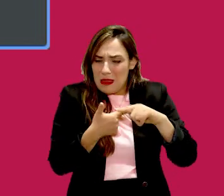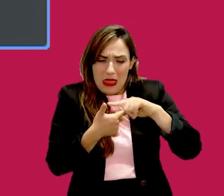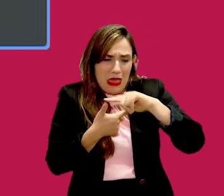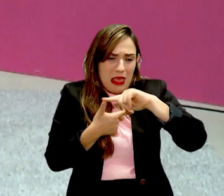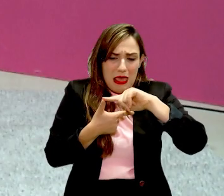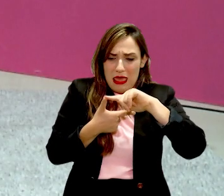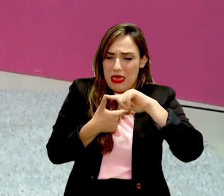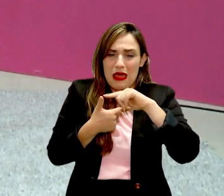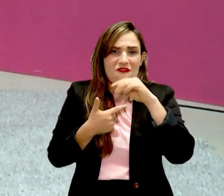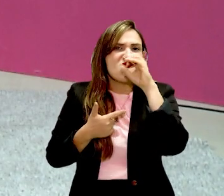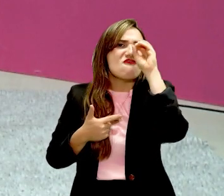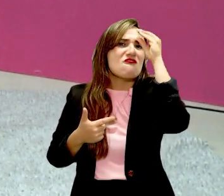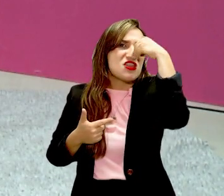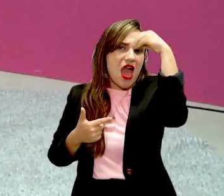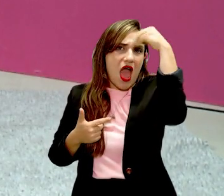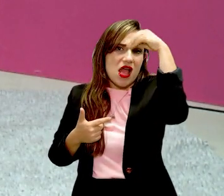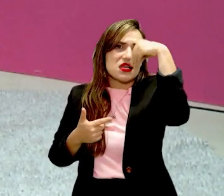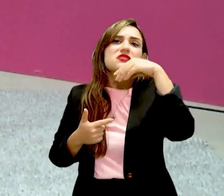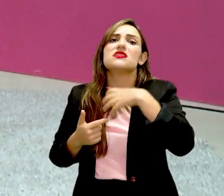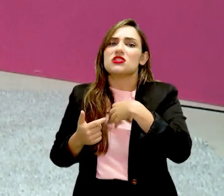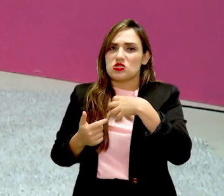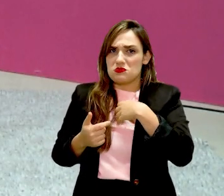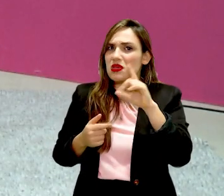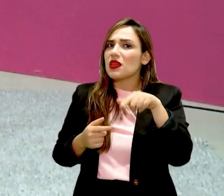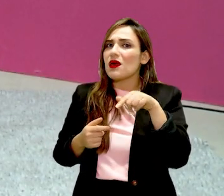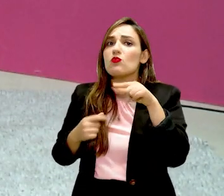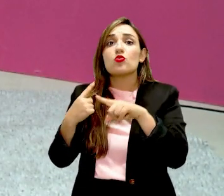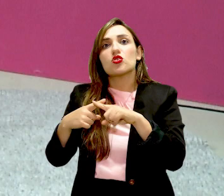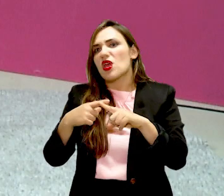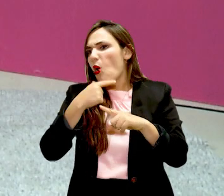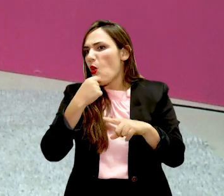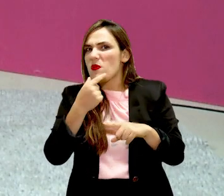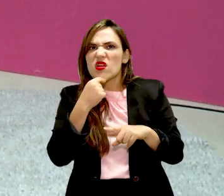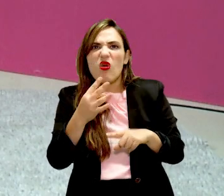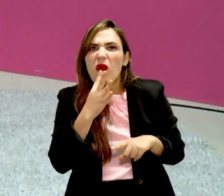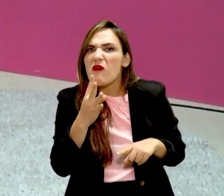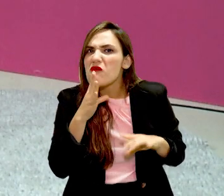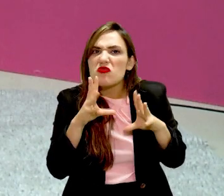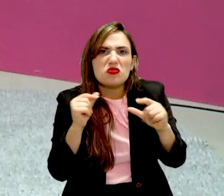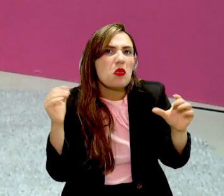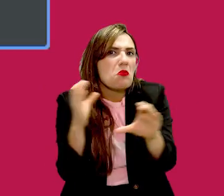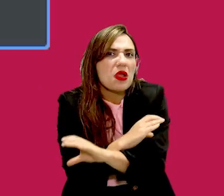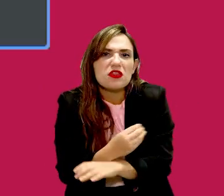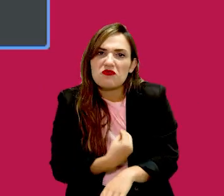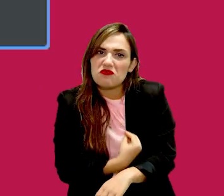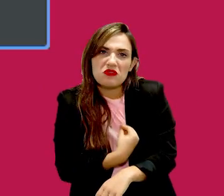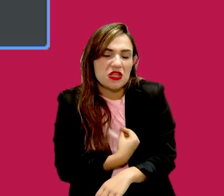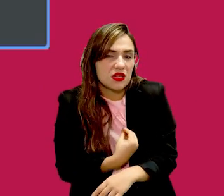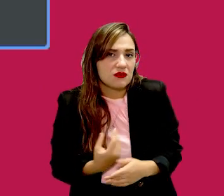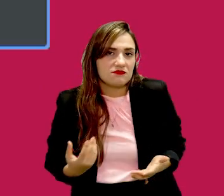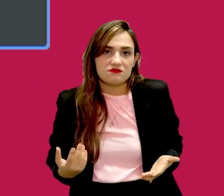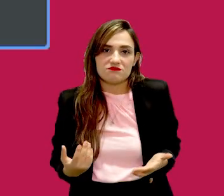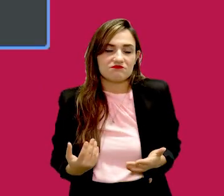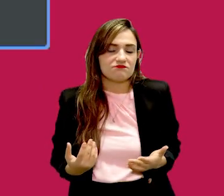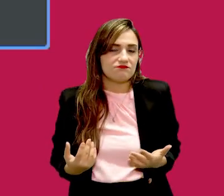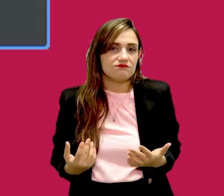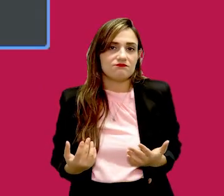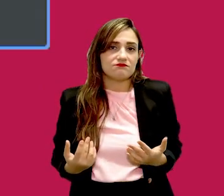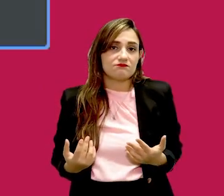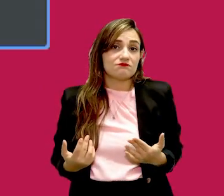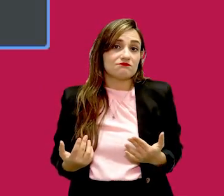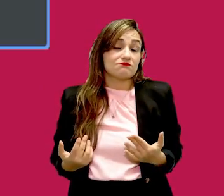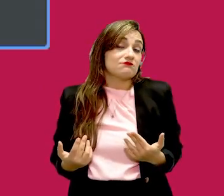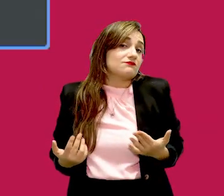vulnerabilidade extrema, porque aquele agressor ele tem acesso a tudo da vida dela, também, e de